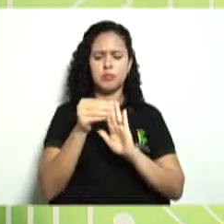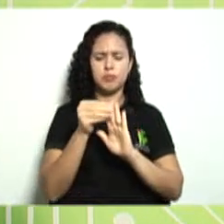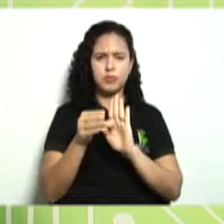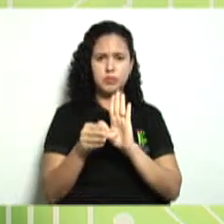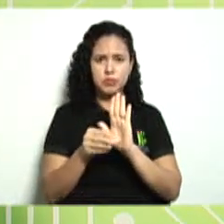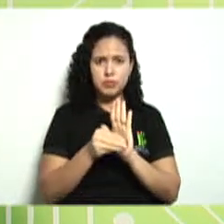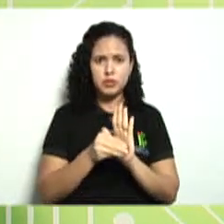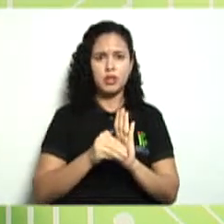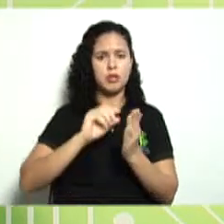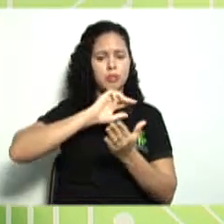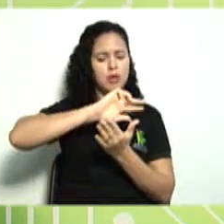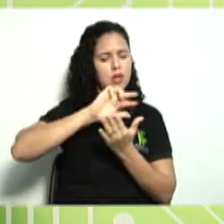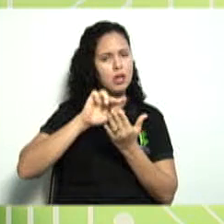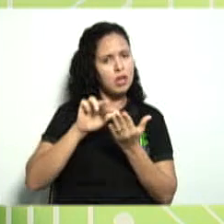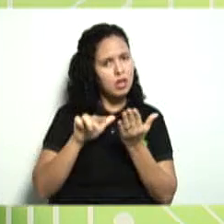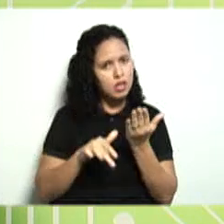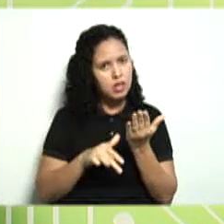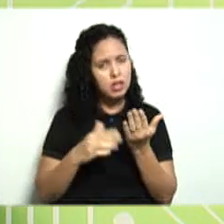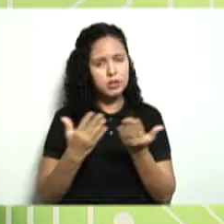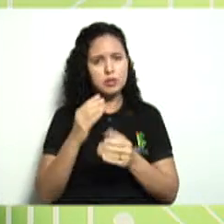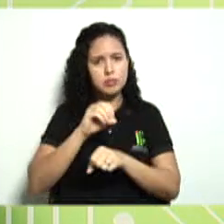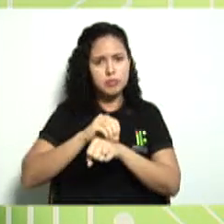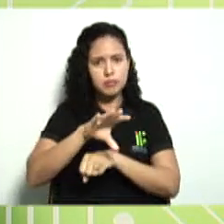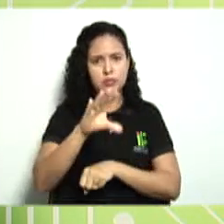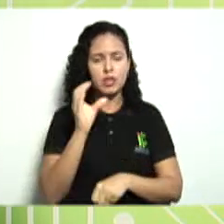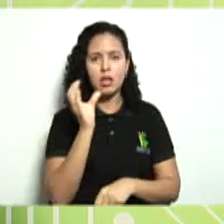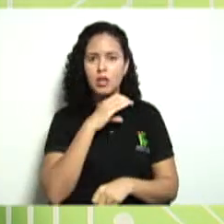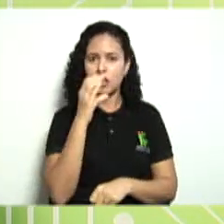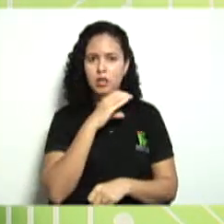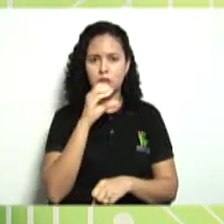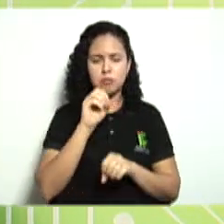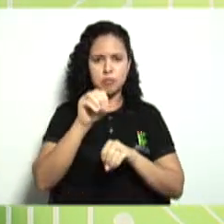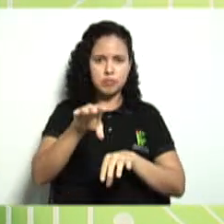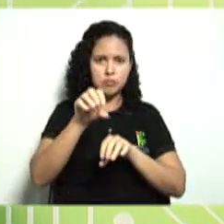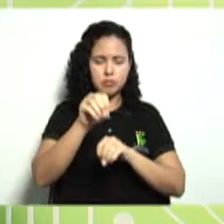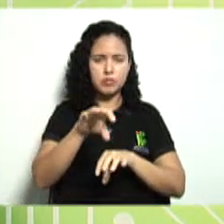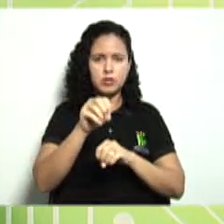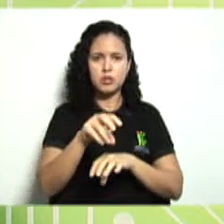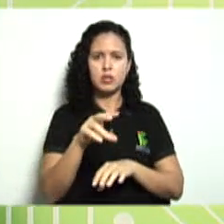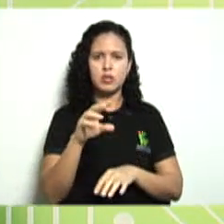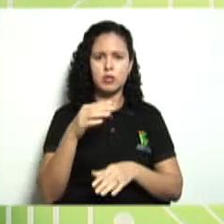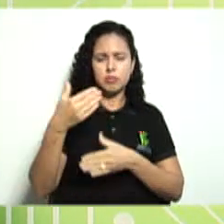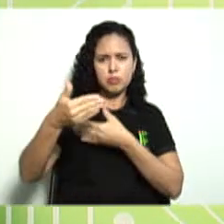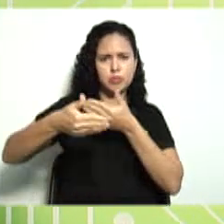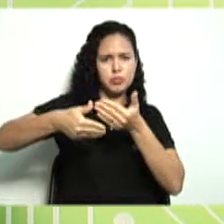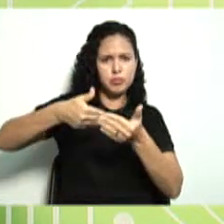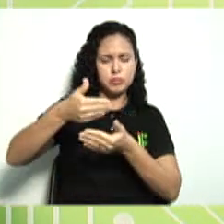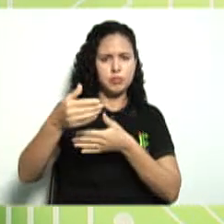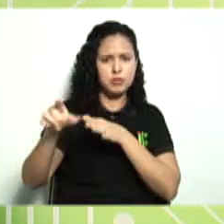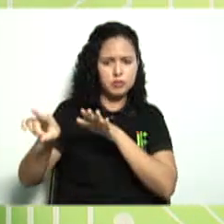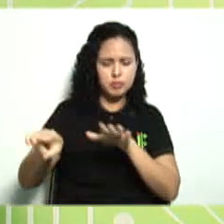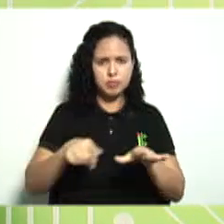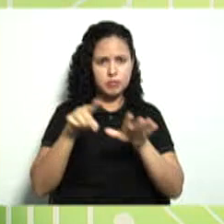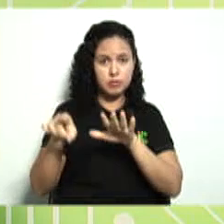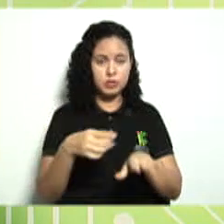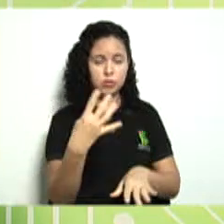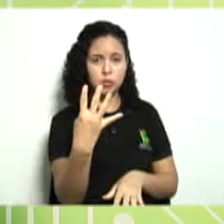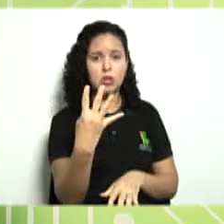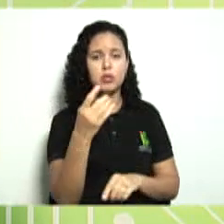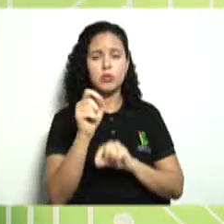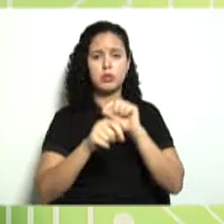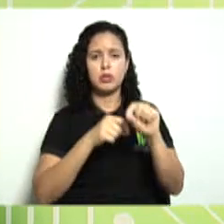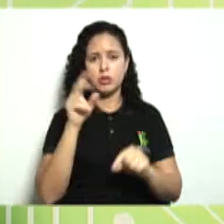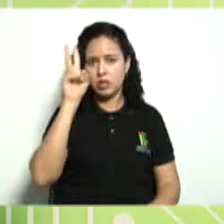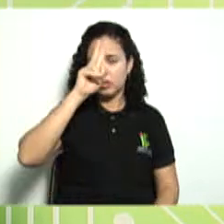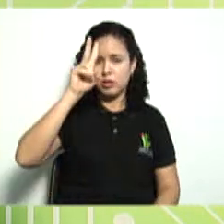né? Assim, nós vamos tentar passar de uma forma rápida tudo que nós vimos nesses 4 encontros, mas assim, eu tenho certeza que